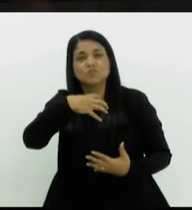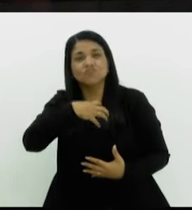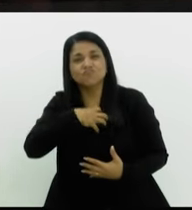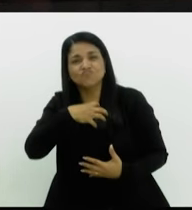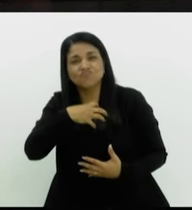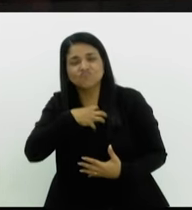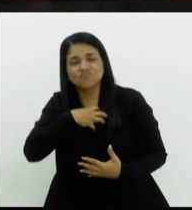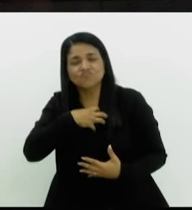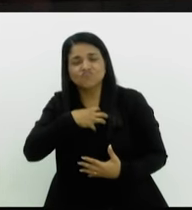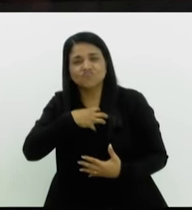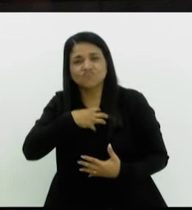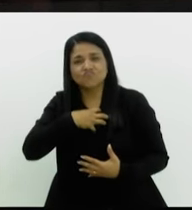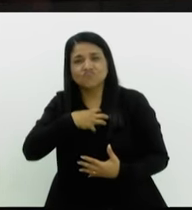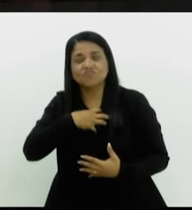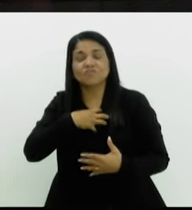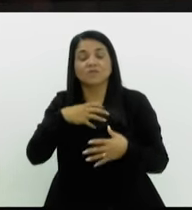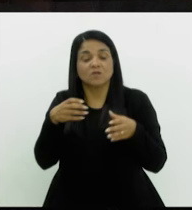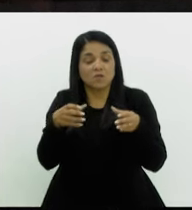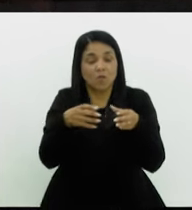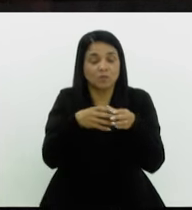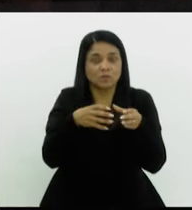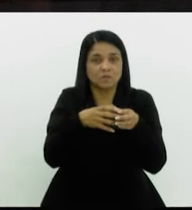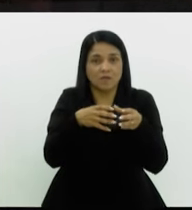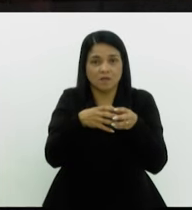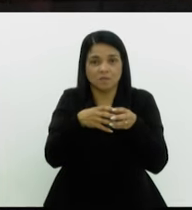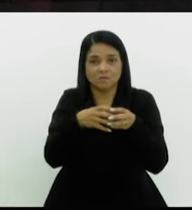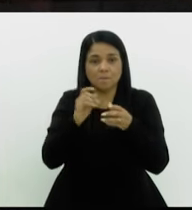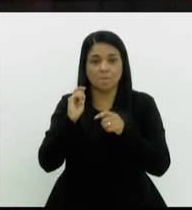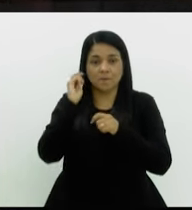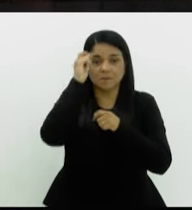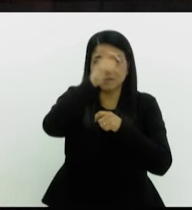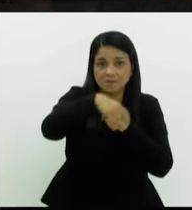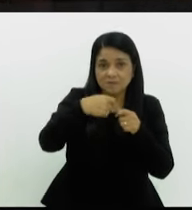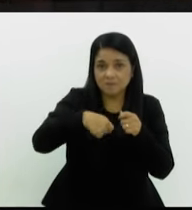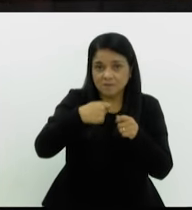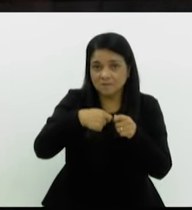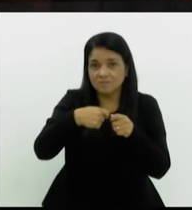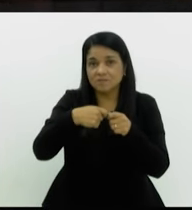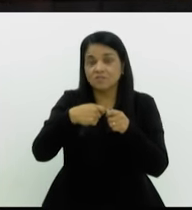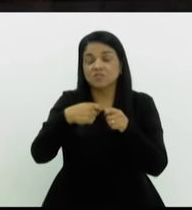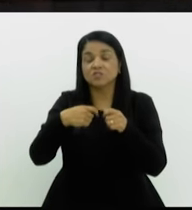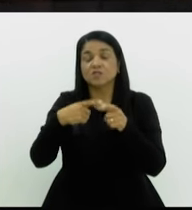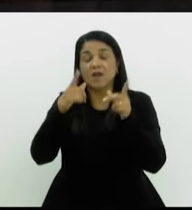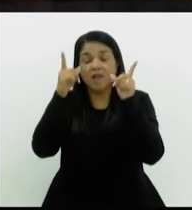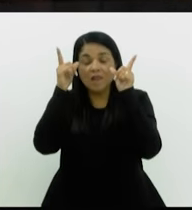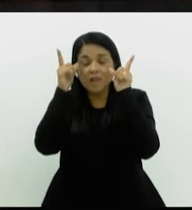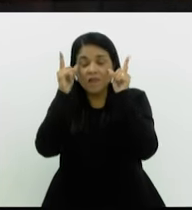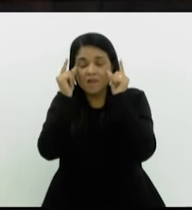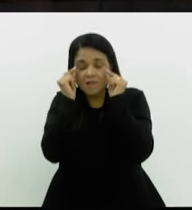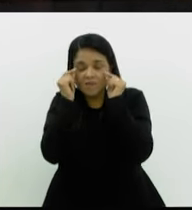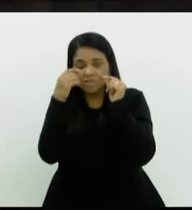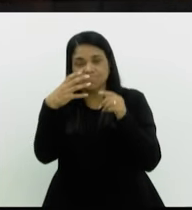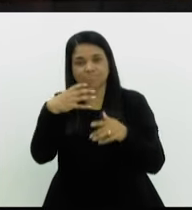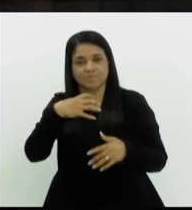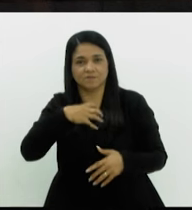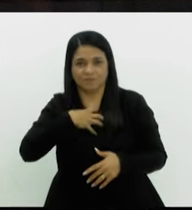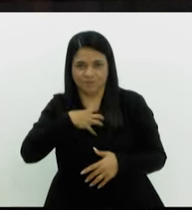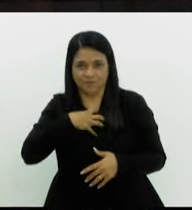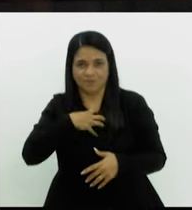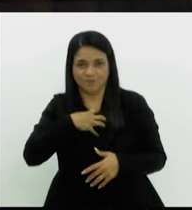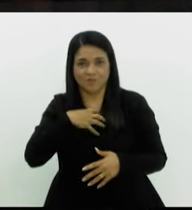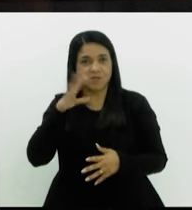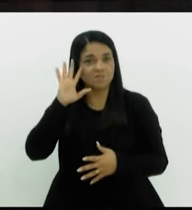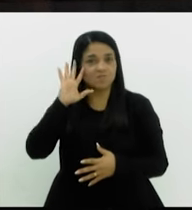da comunidade pesqueira como um sentimento de grande alívio pela solução que